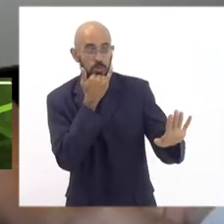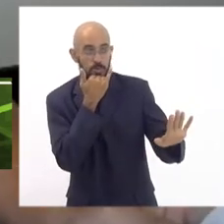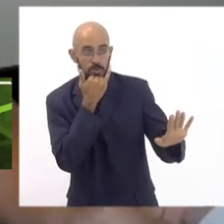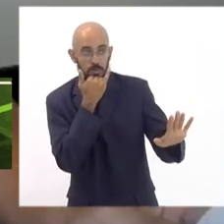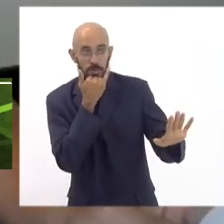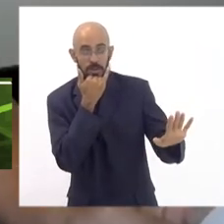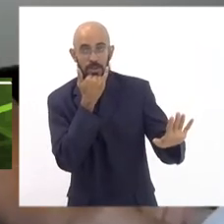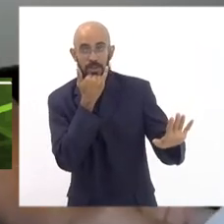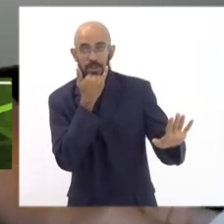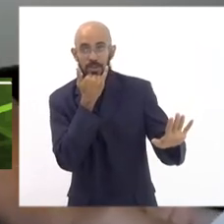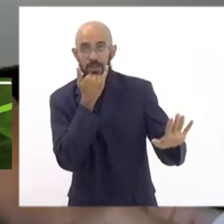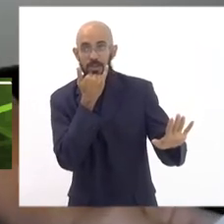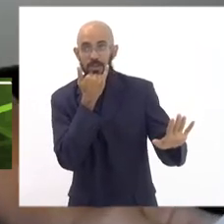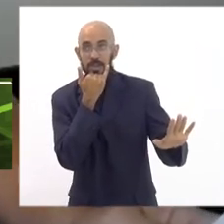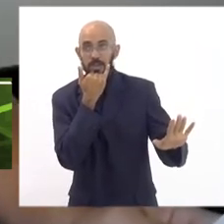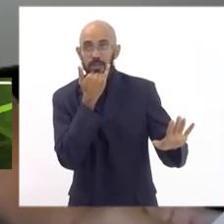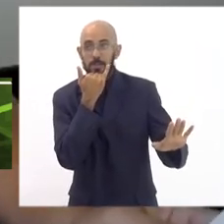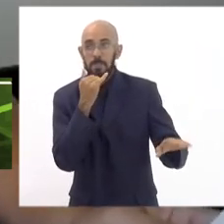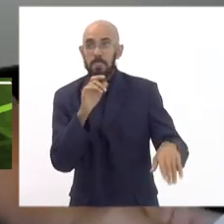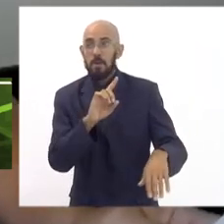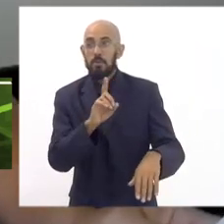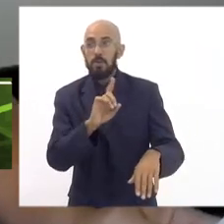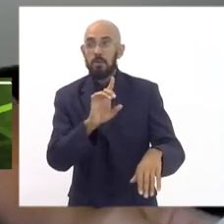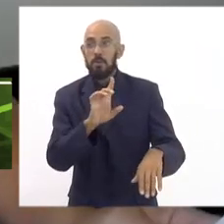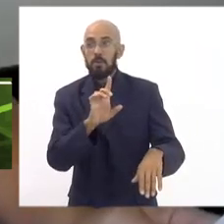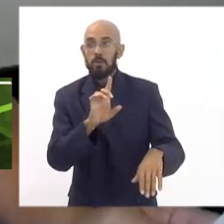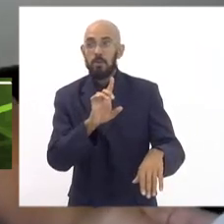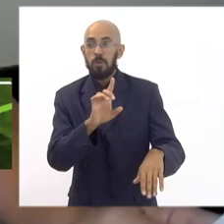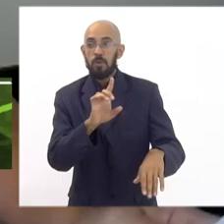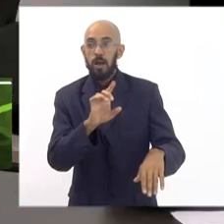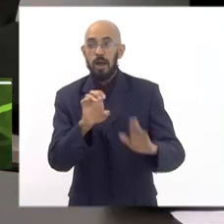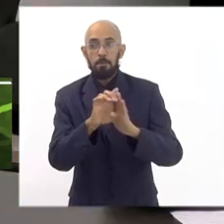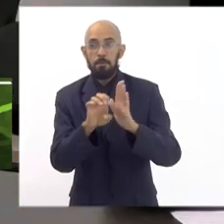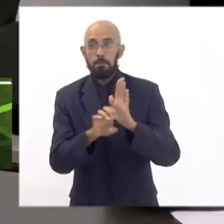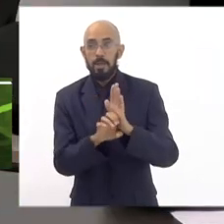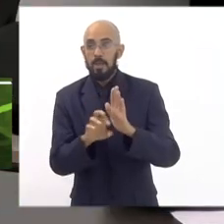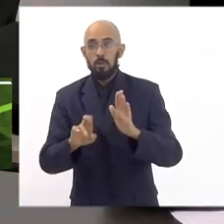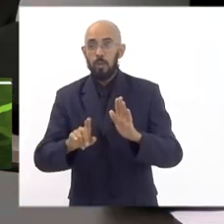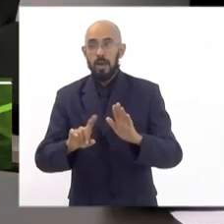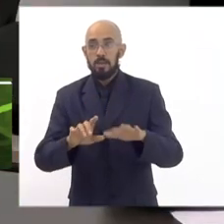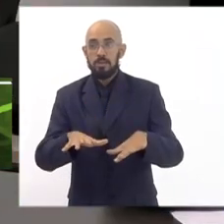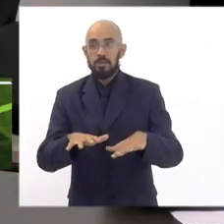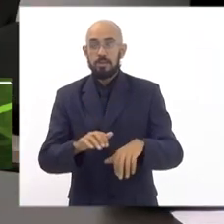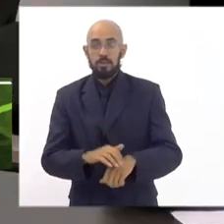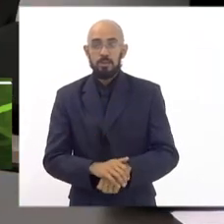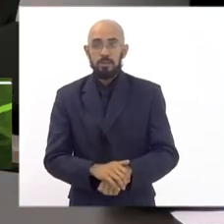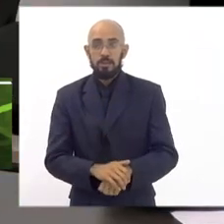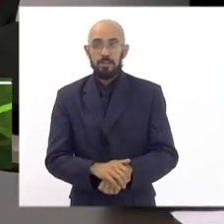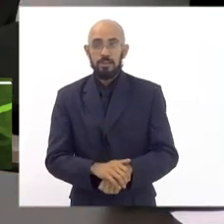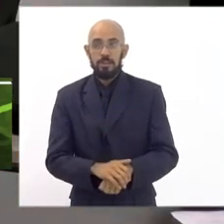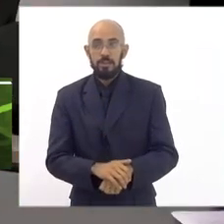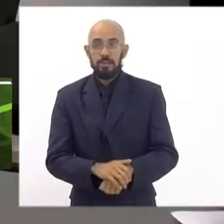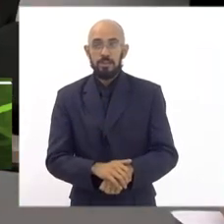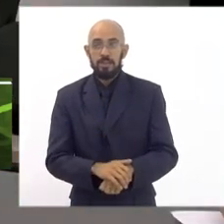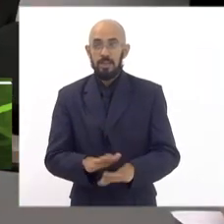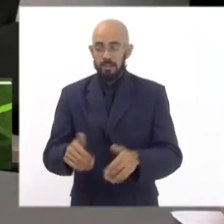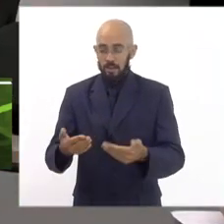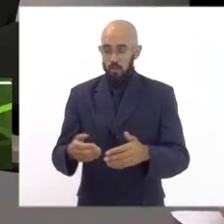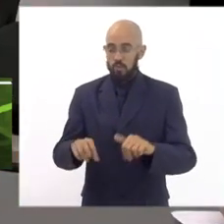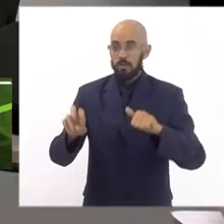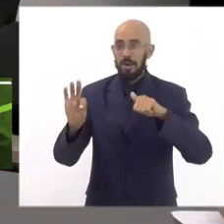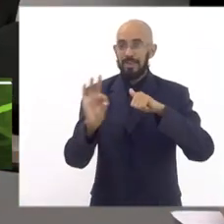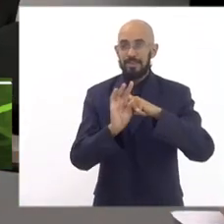criar... Não, pois é isso que eu estou dizendo. Sob o ponto de vista da técnica legislativa... Isso que eu estou falando, sob o ponto de vista de técnica